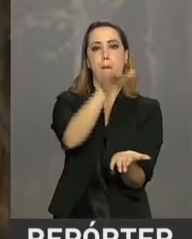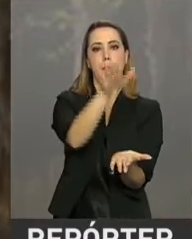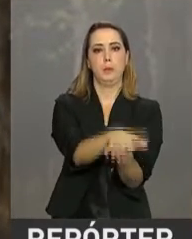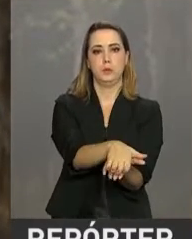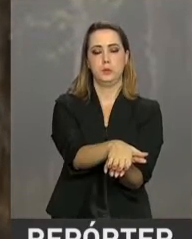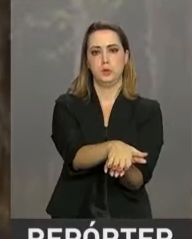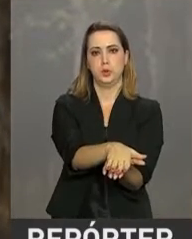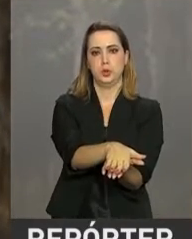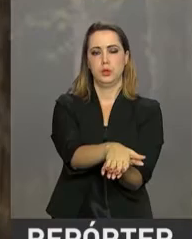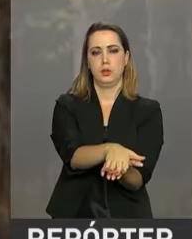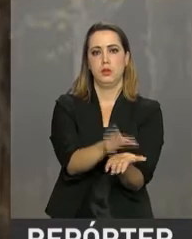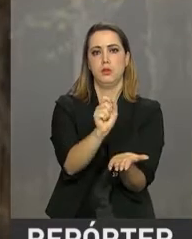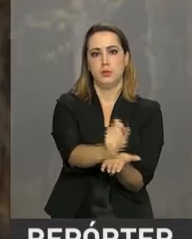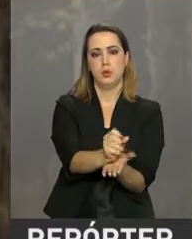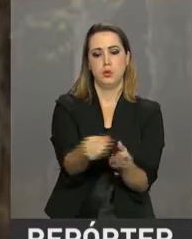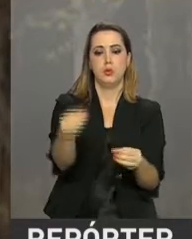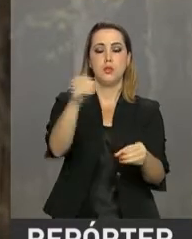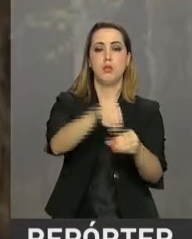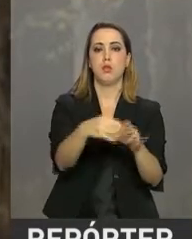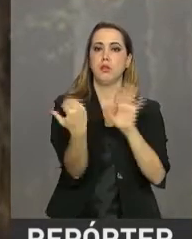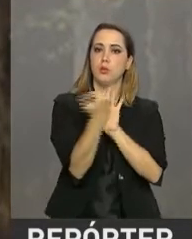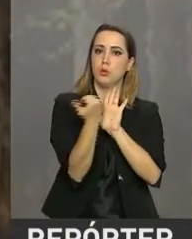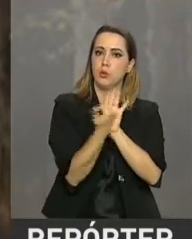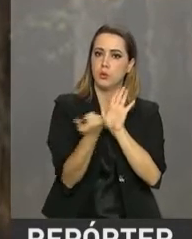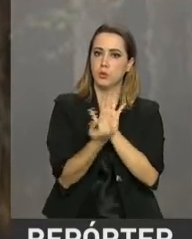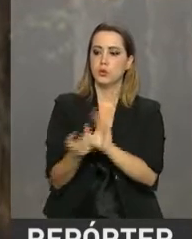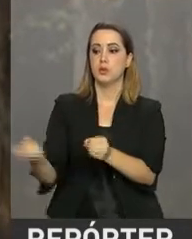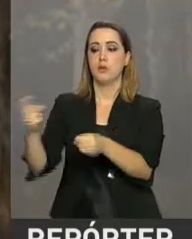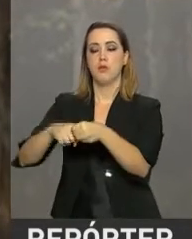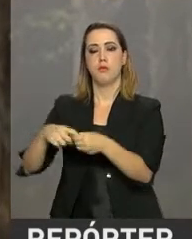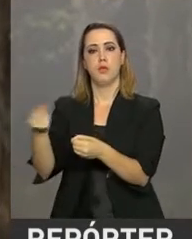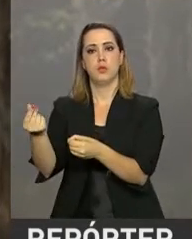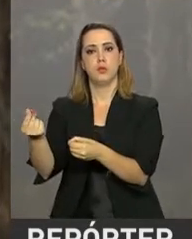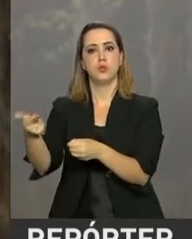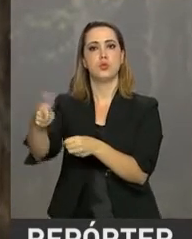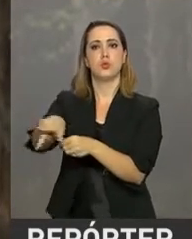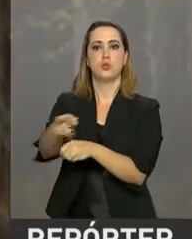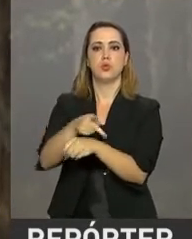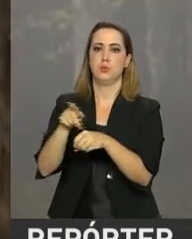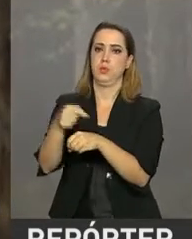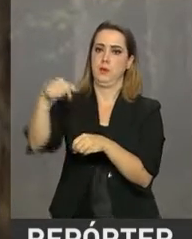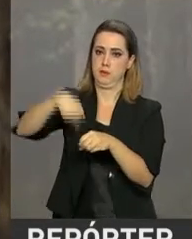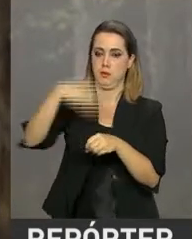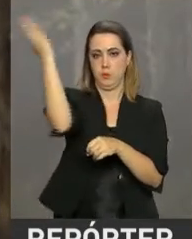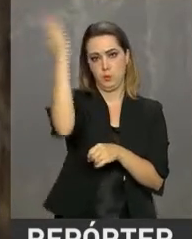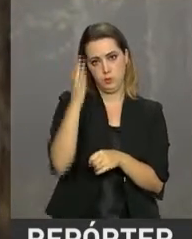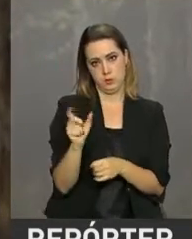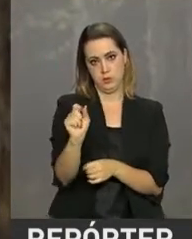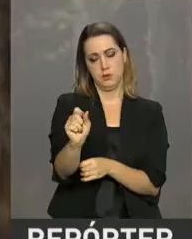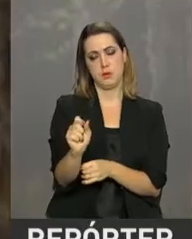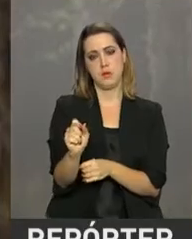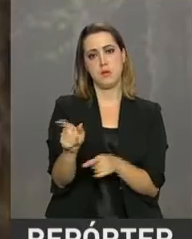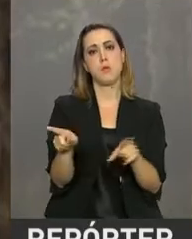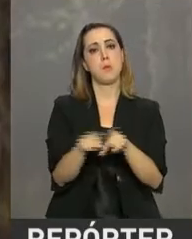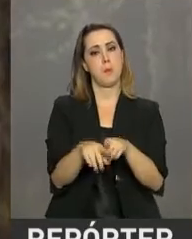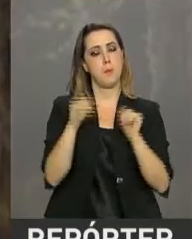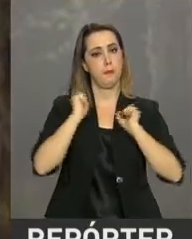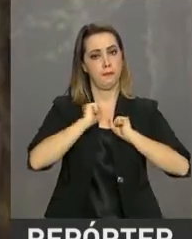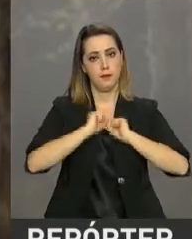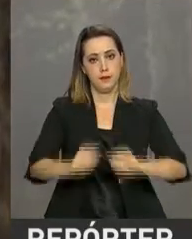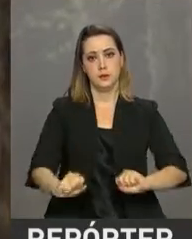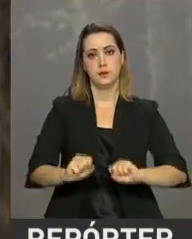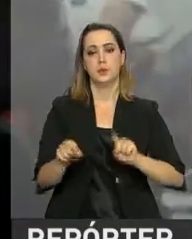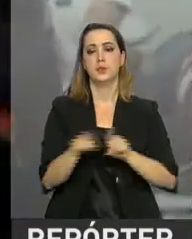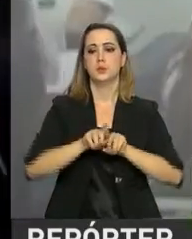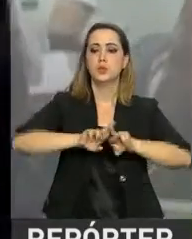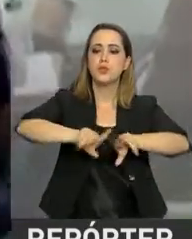dentro do programa de repatriação de capitais com os estados. E isto vai sim viabilizar para que